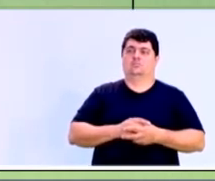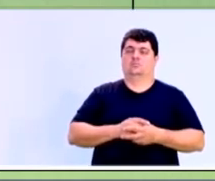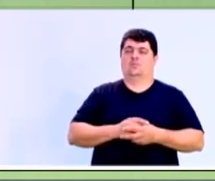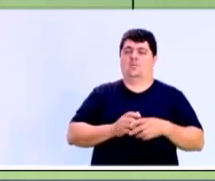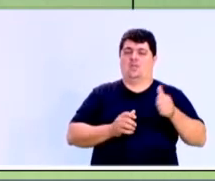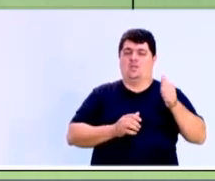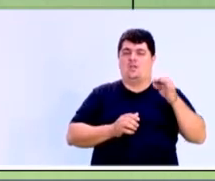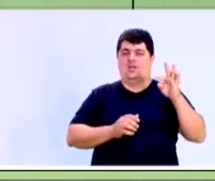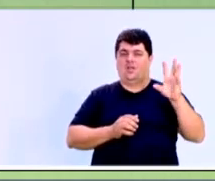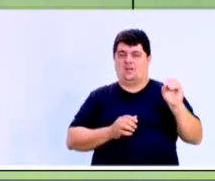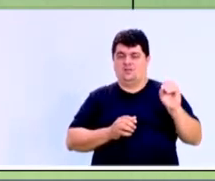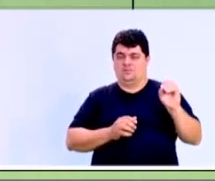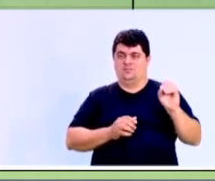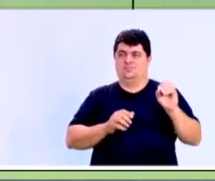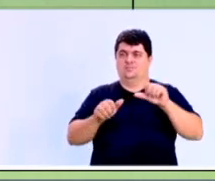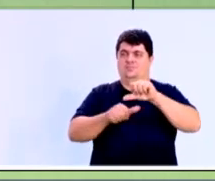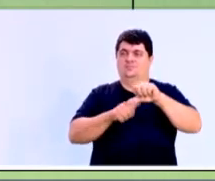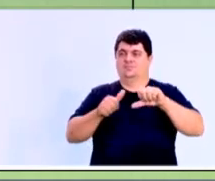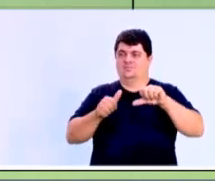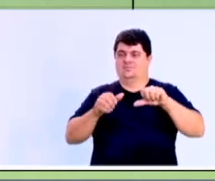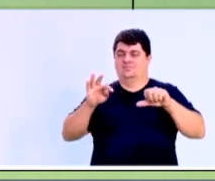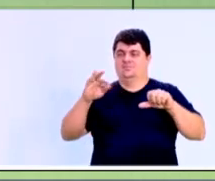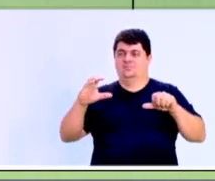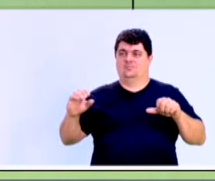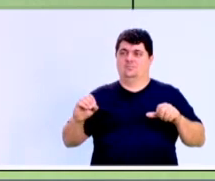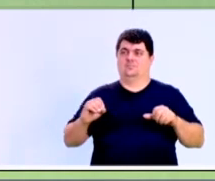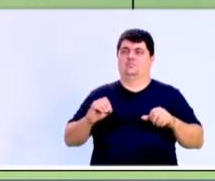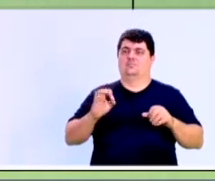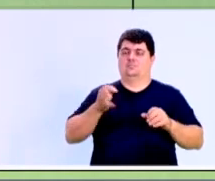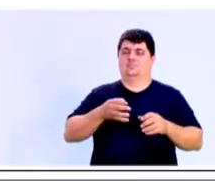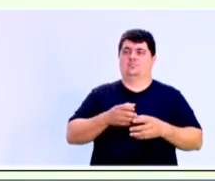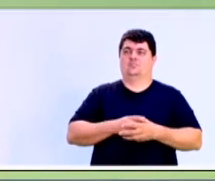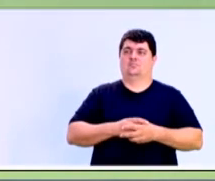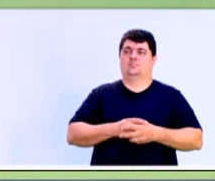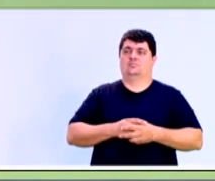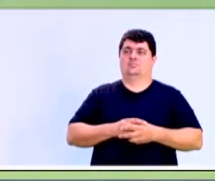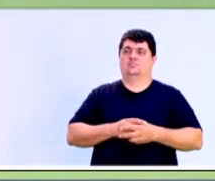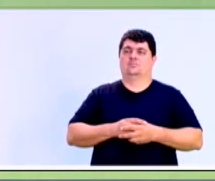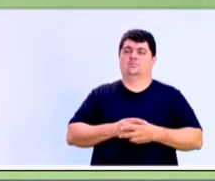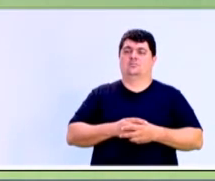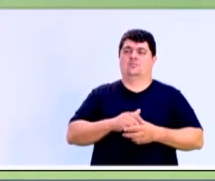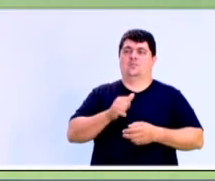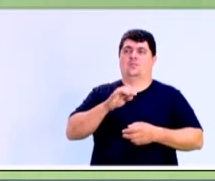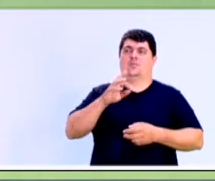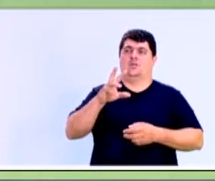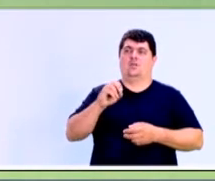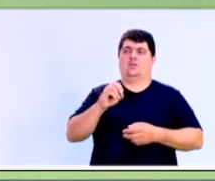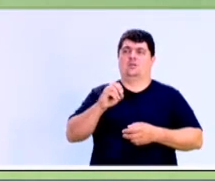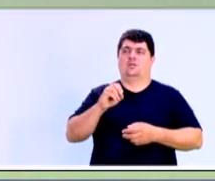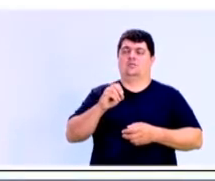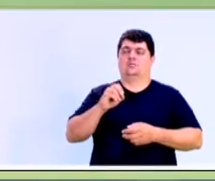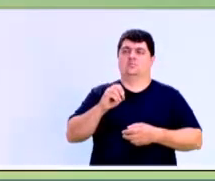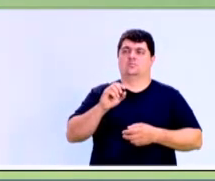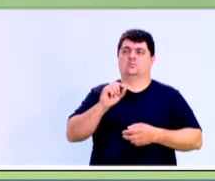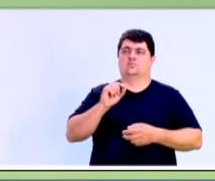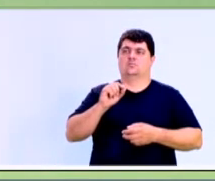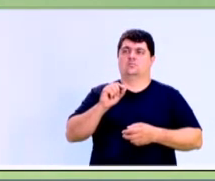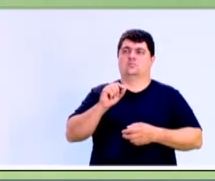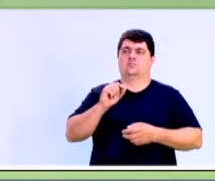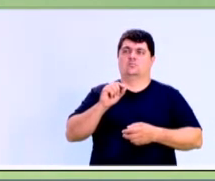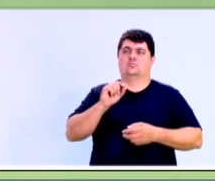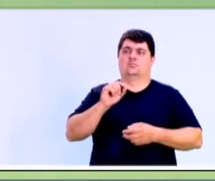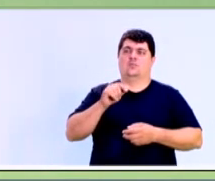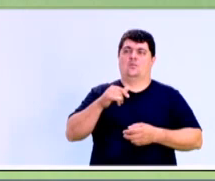Ativo circulante operacional menos passivo circulante operacional. É isso? Vamos lá no ativo circulante operacional para saber o que eu tenho. Meu ativo